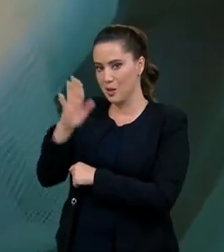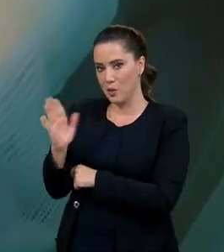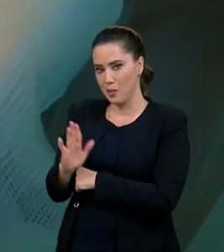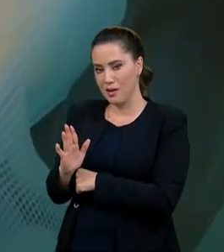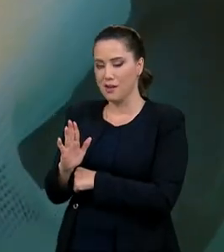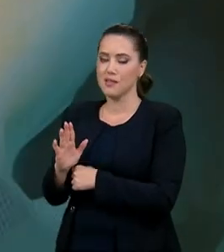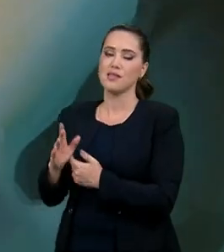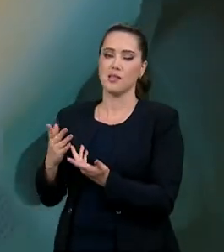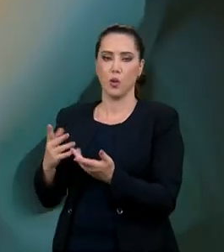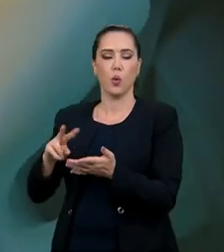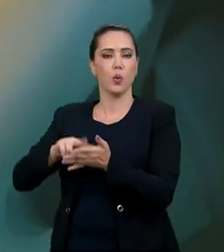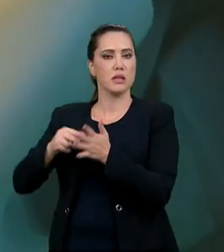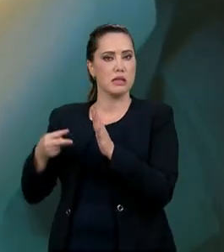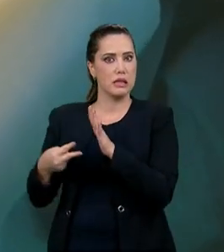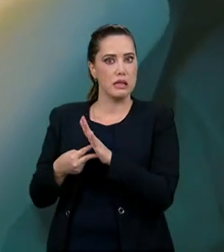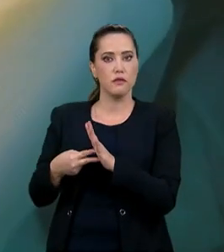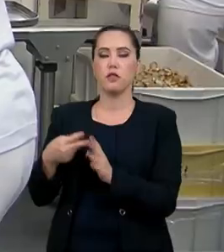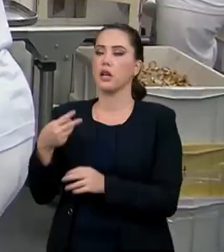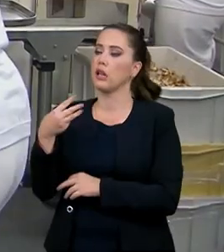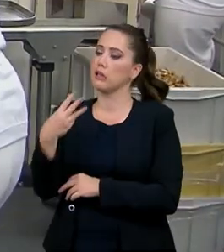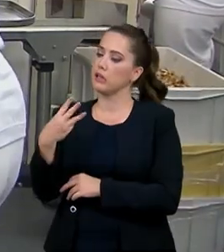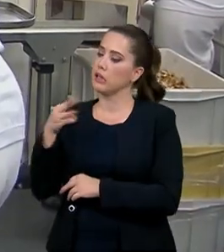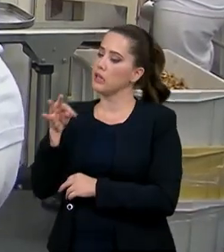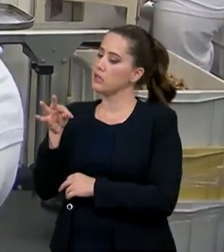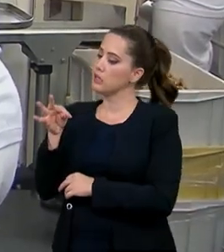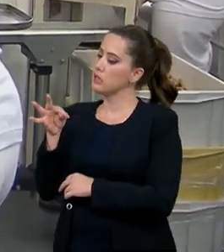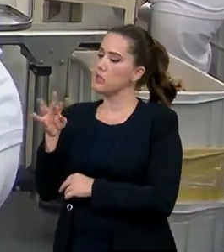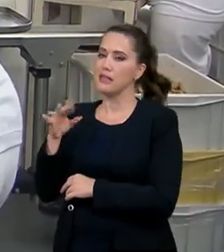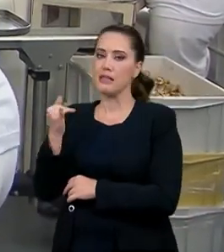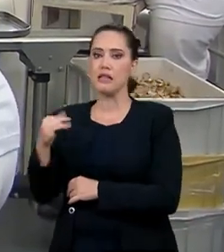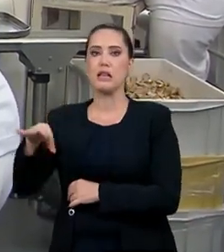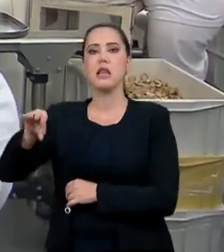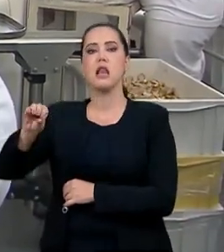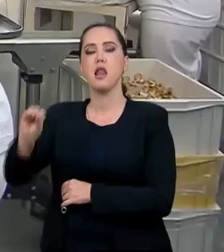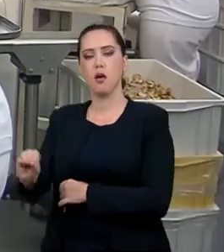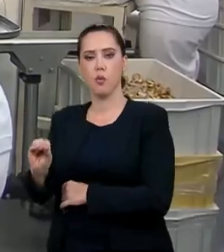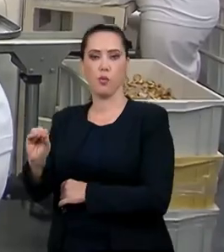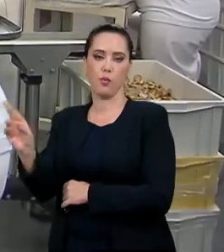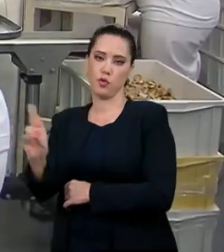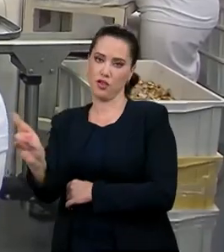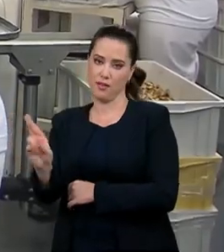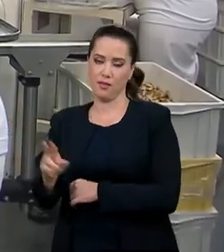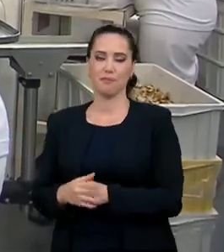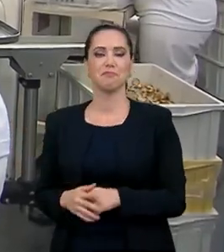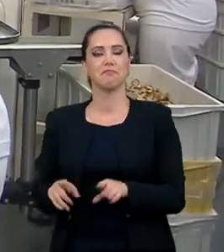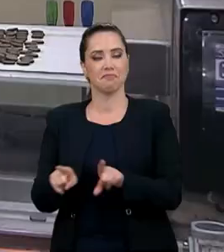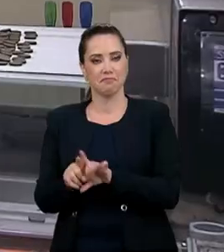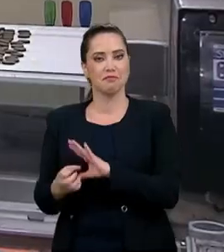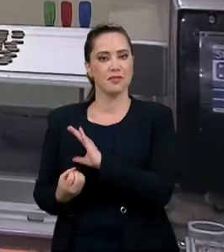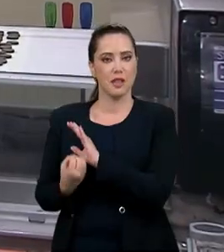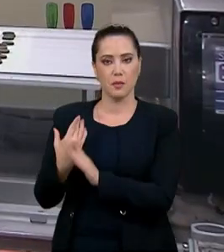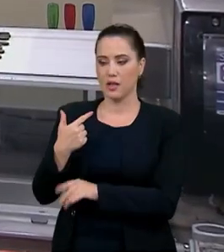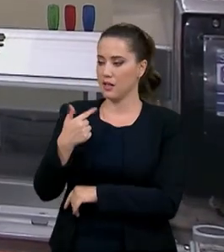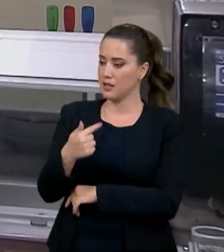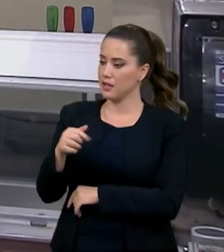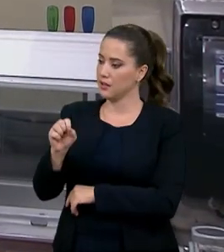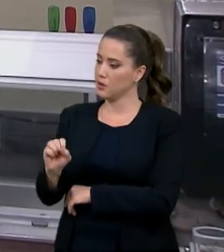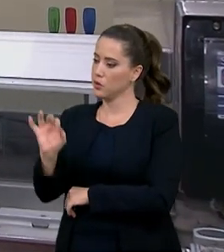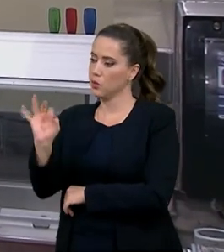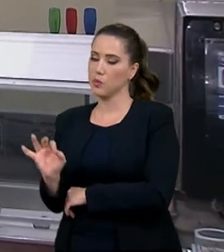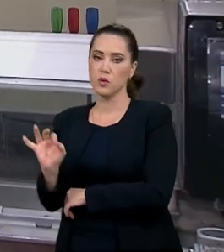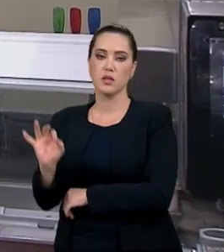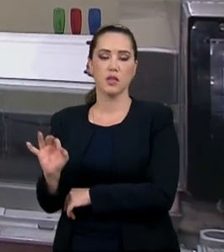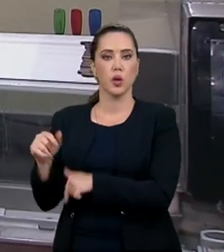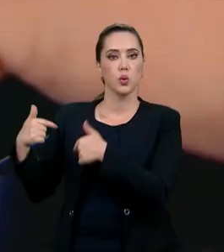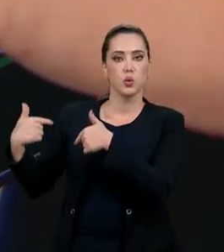3 trilhões de reais. O segmento também gera 78% dos empregos no mercado de trabalho